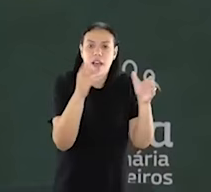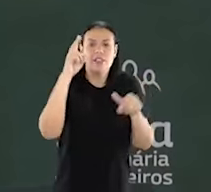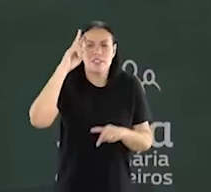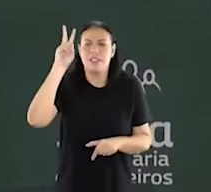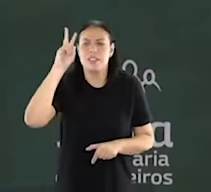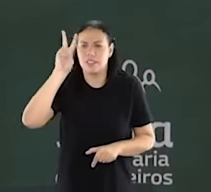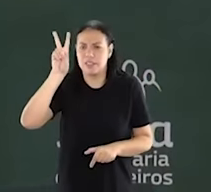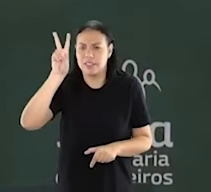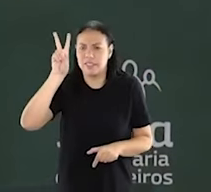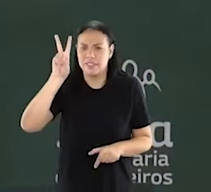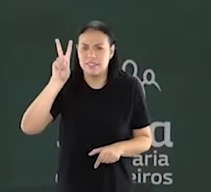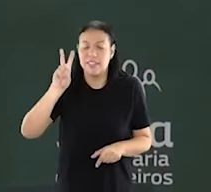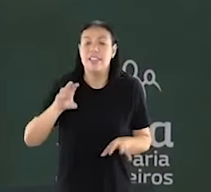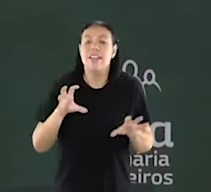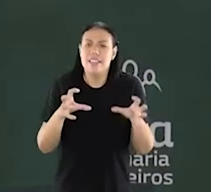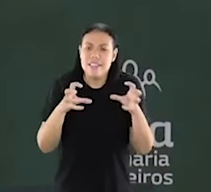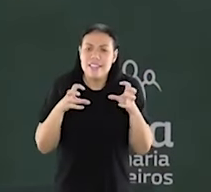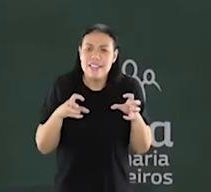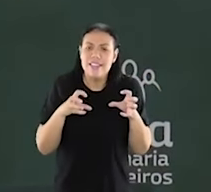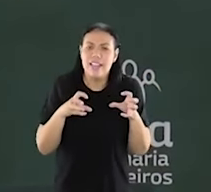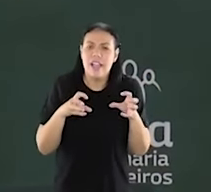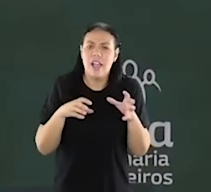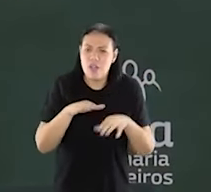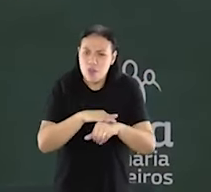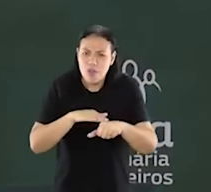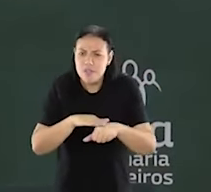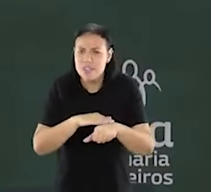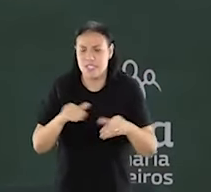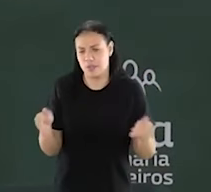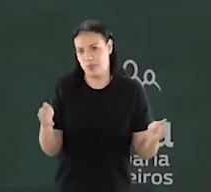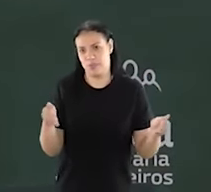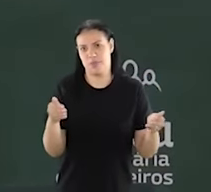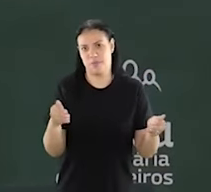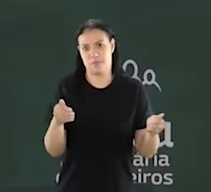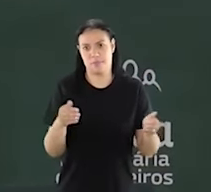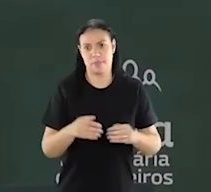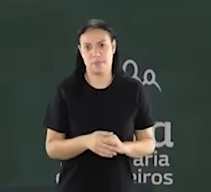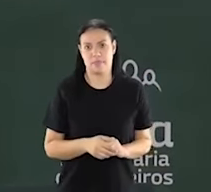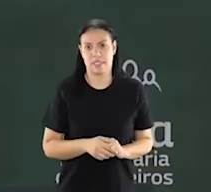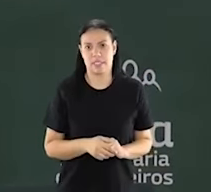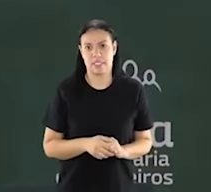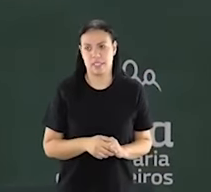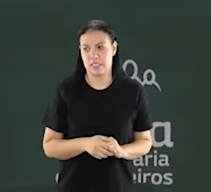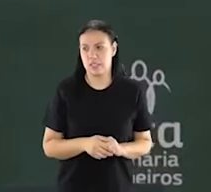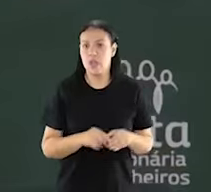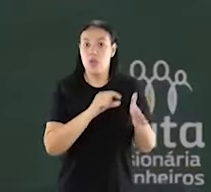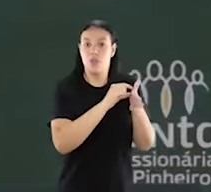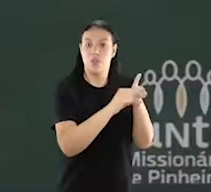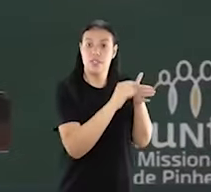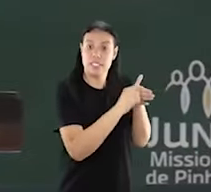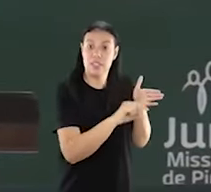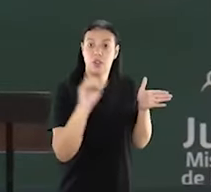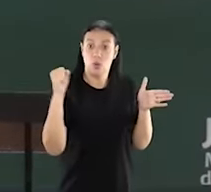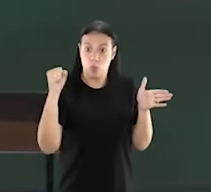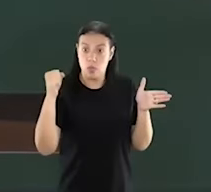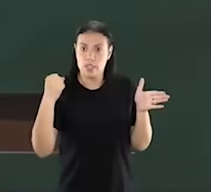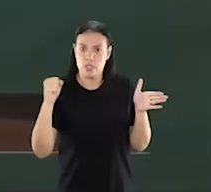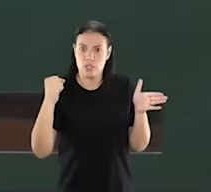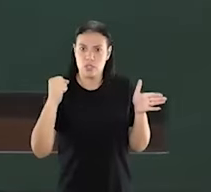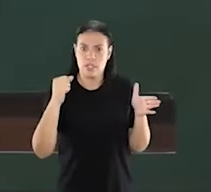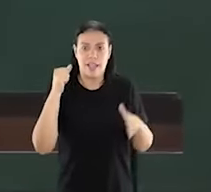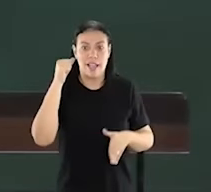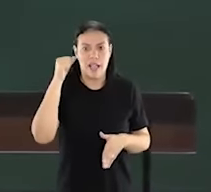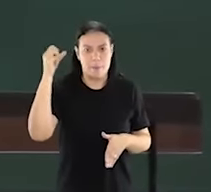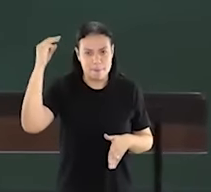Você pode conferir comigo no verso 8 algo que me chama muita atenção, porque está escrito assim, que ela fez o que